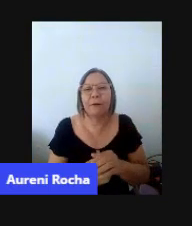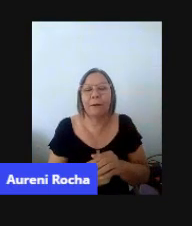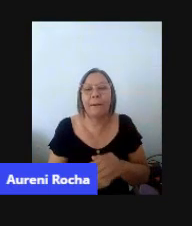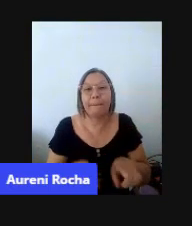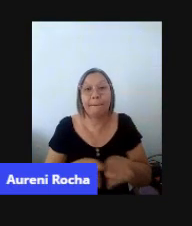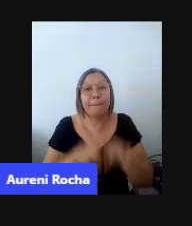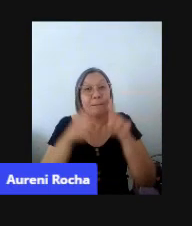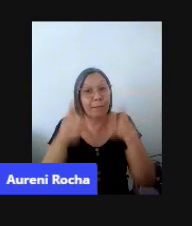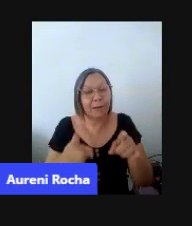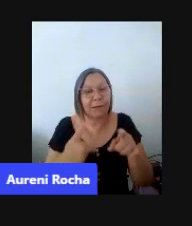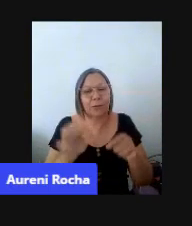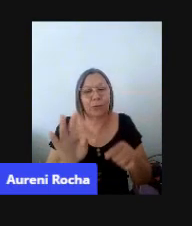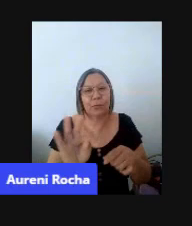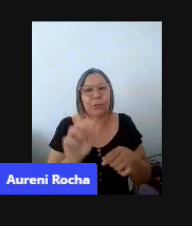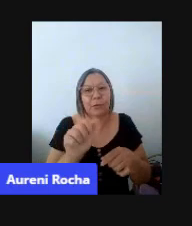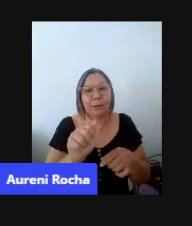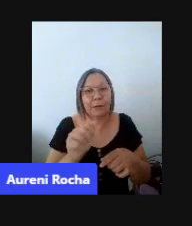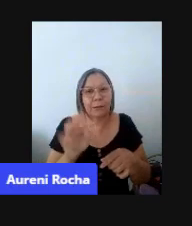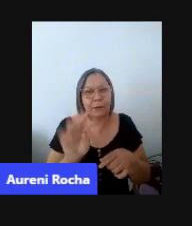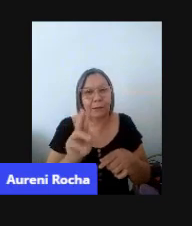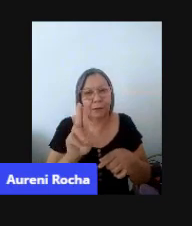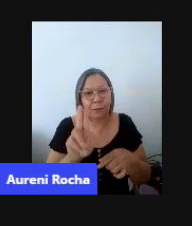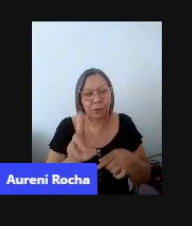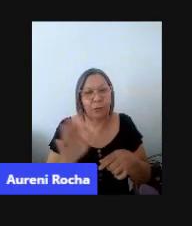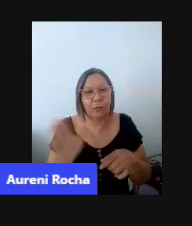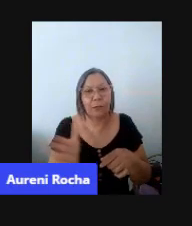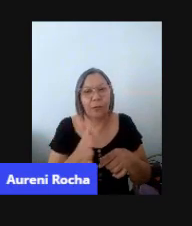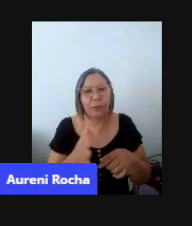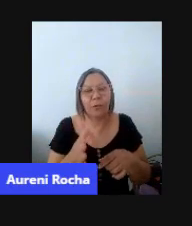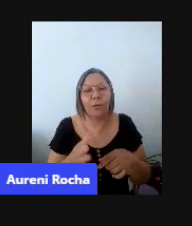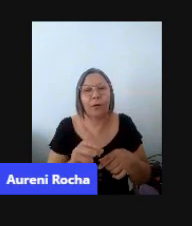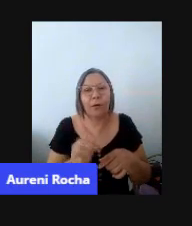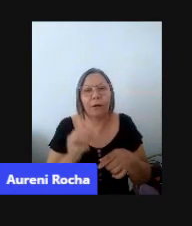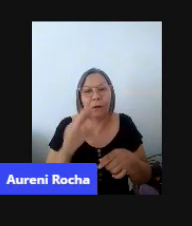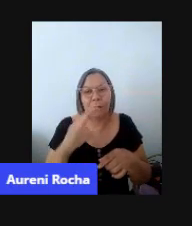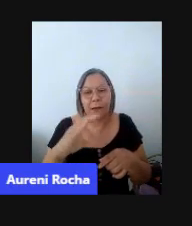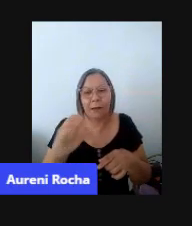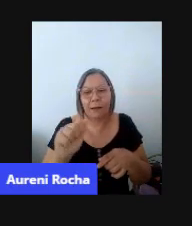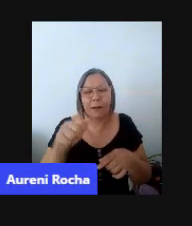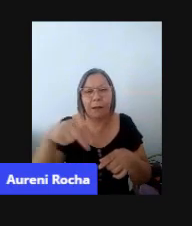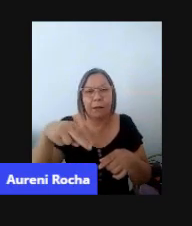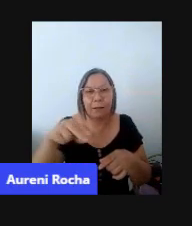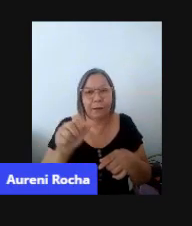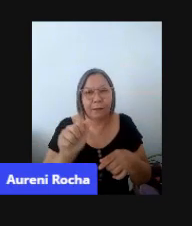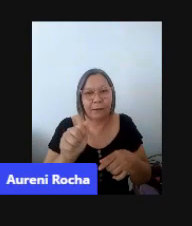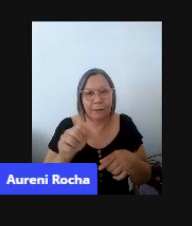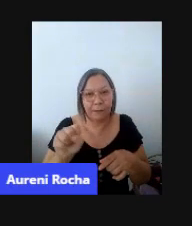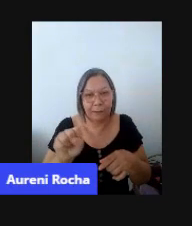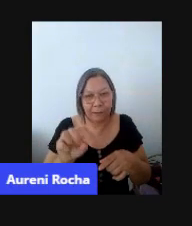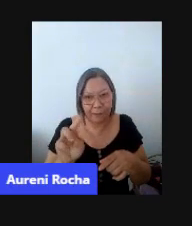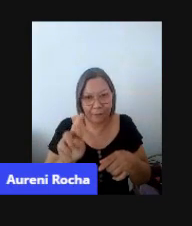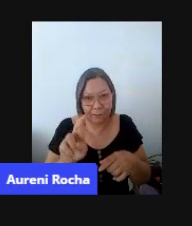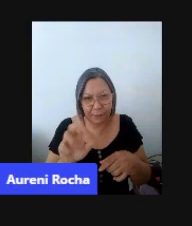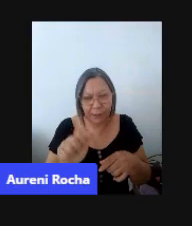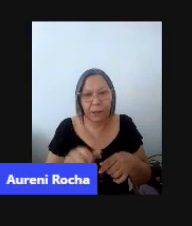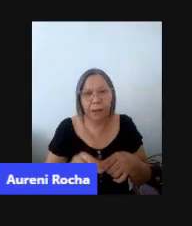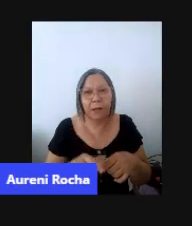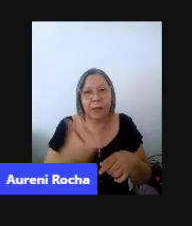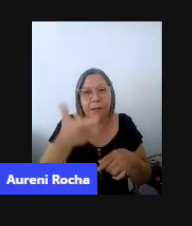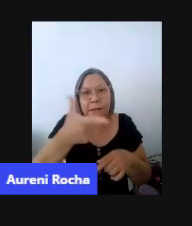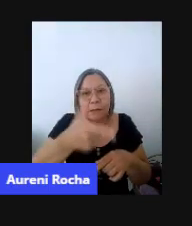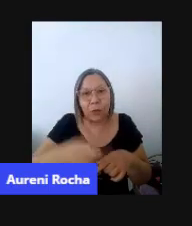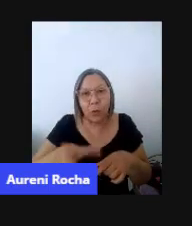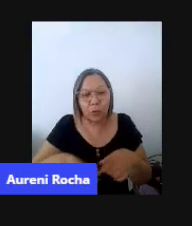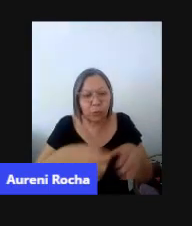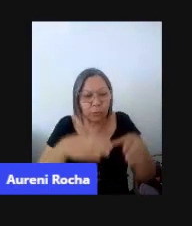média, a cada 2, 3 dias, um novo buraco. Então, na área de vida dele muito grande, ele deixa